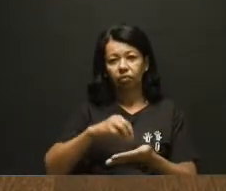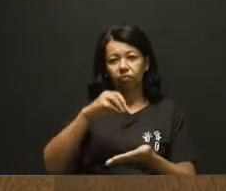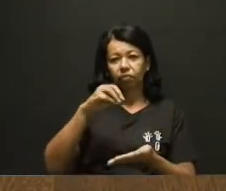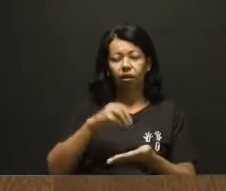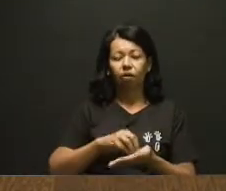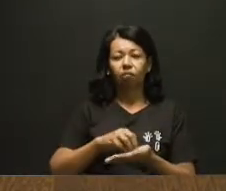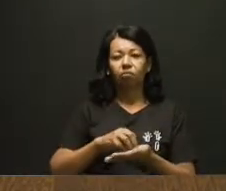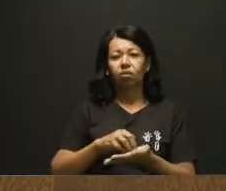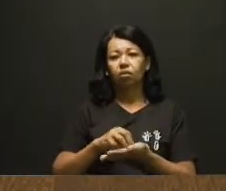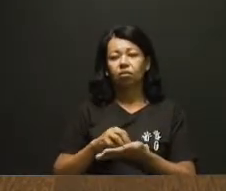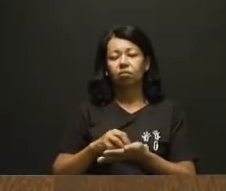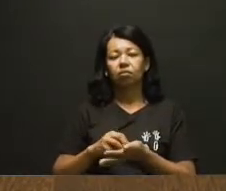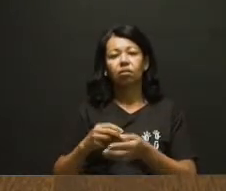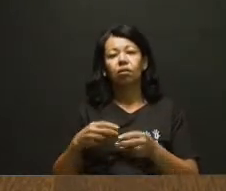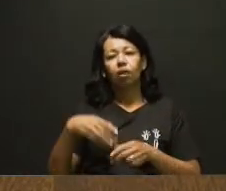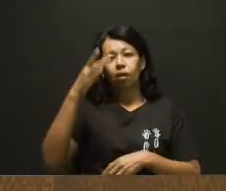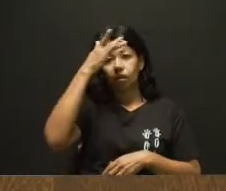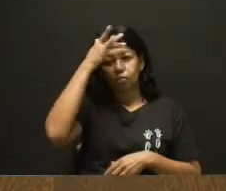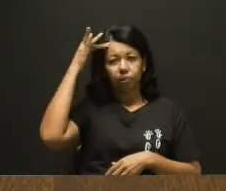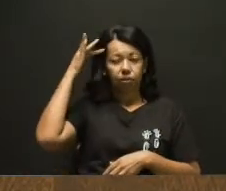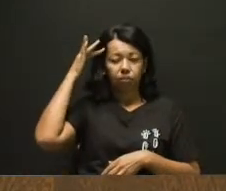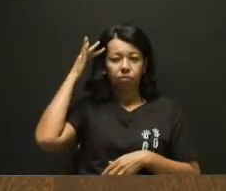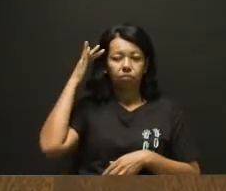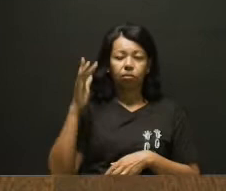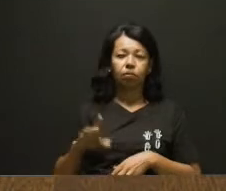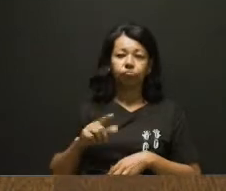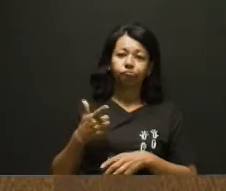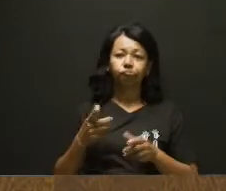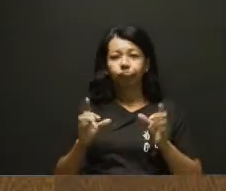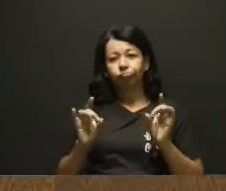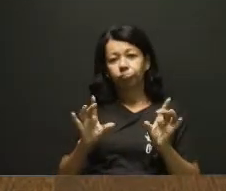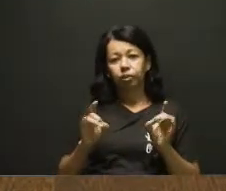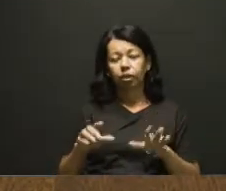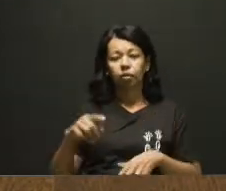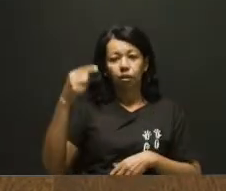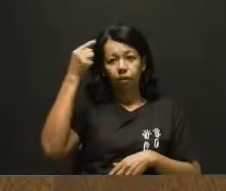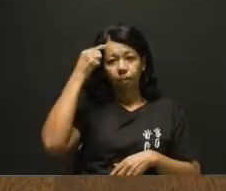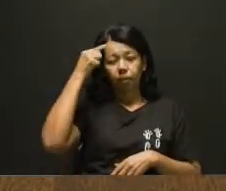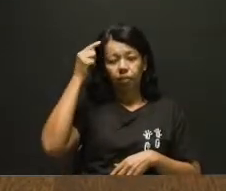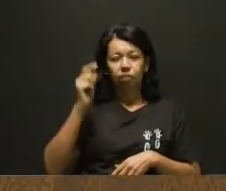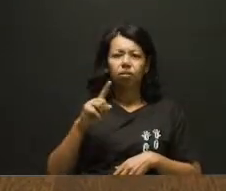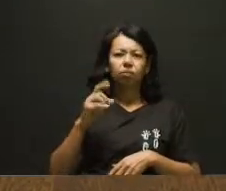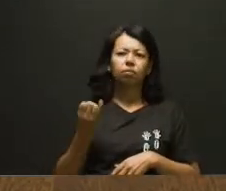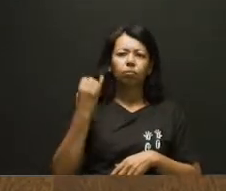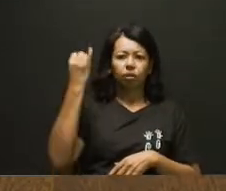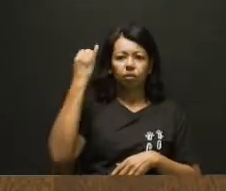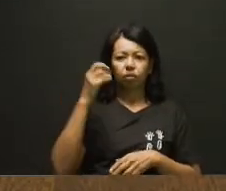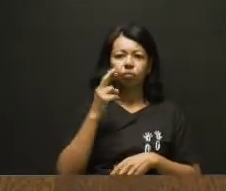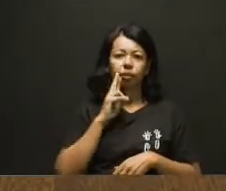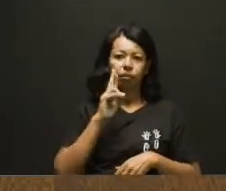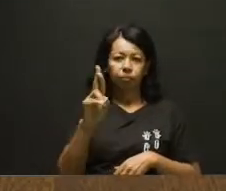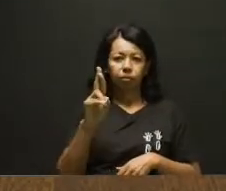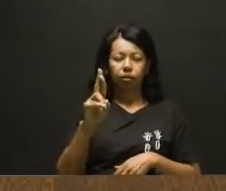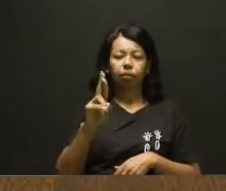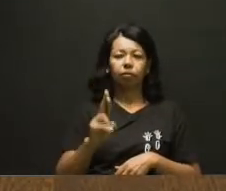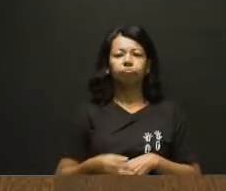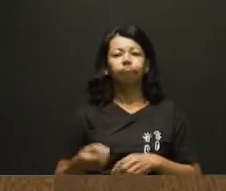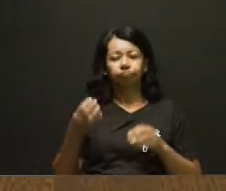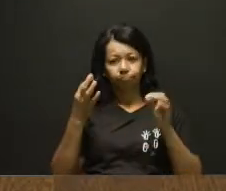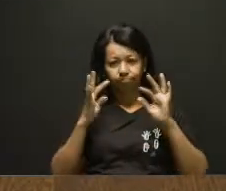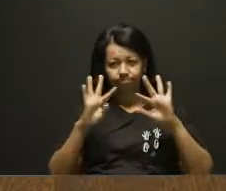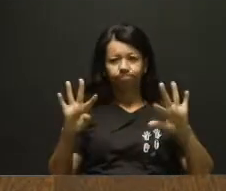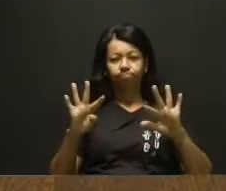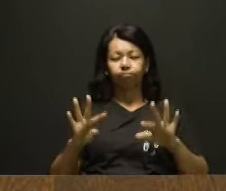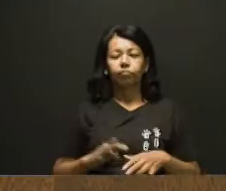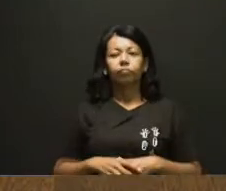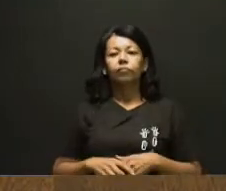equivocadas as pessoas não especializadas um passo importante responder quando foi informado